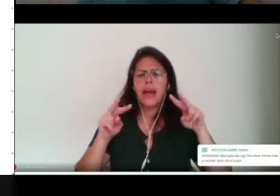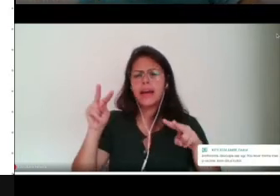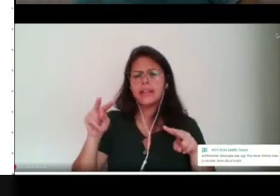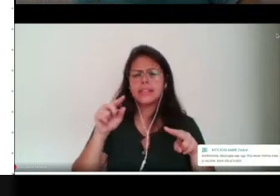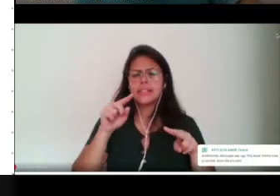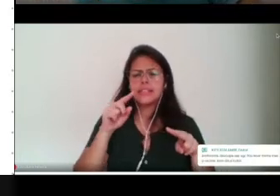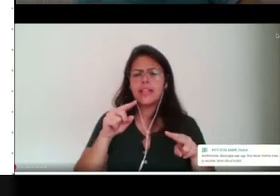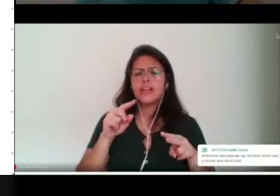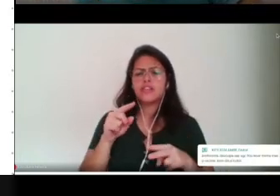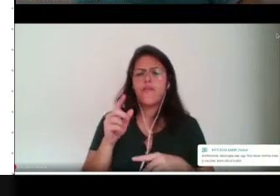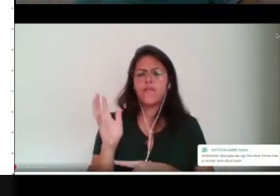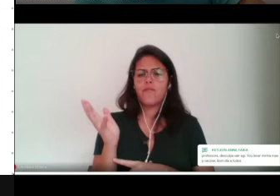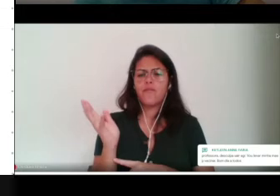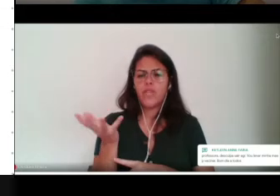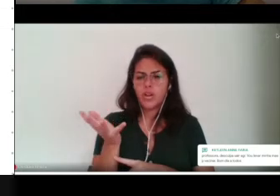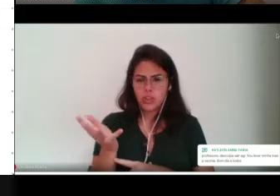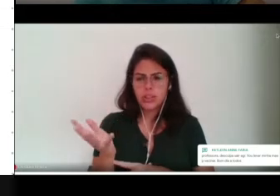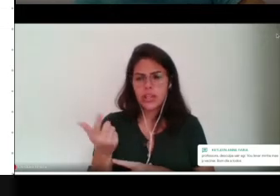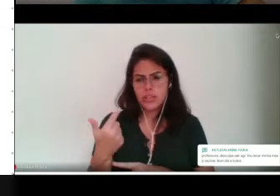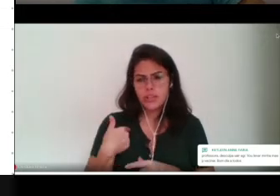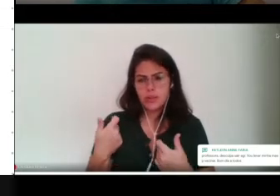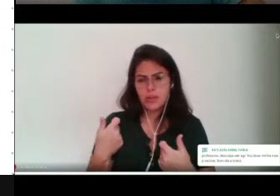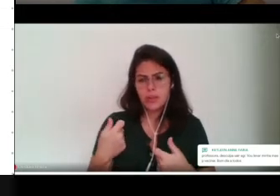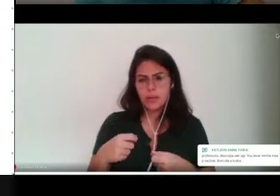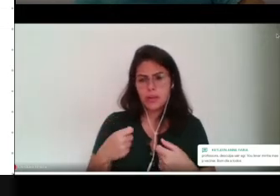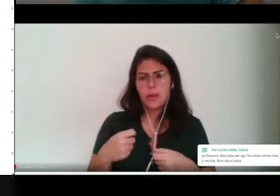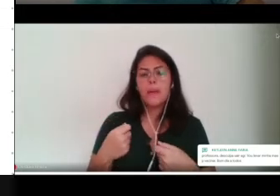da definição